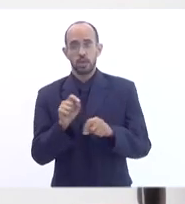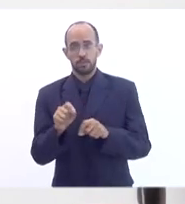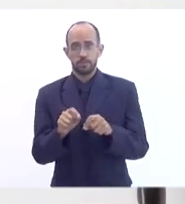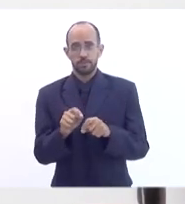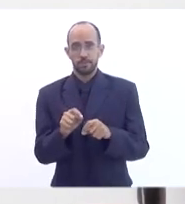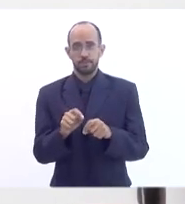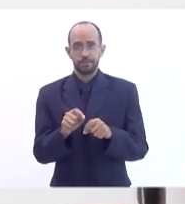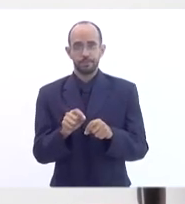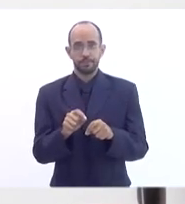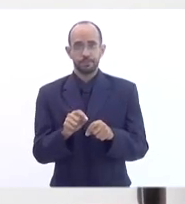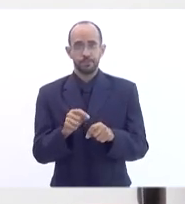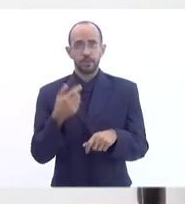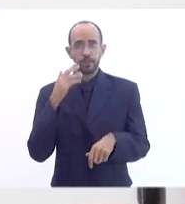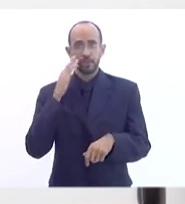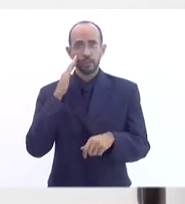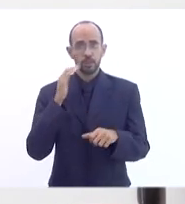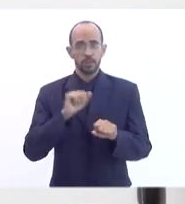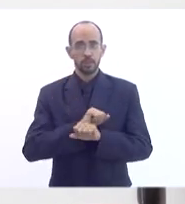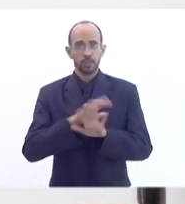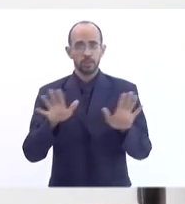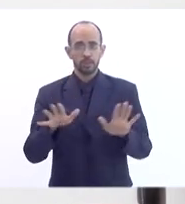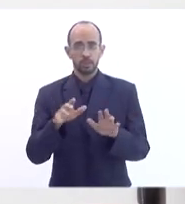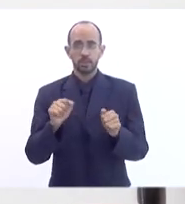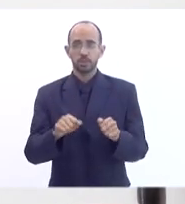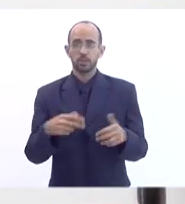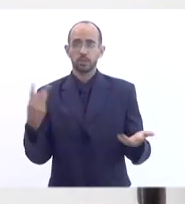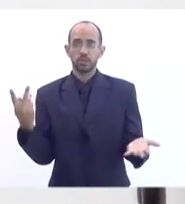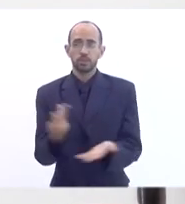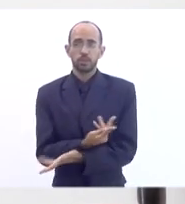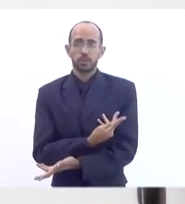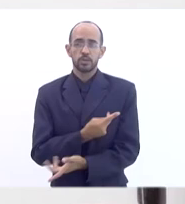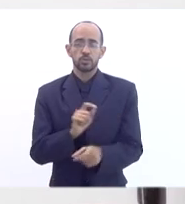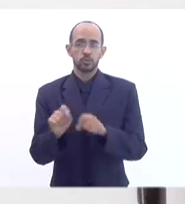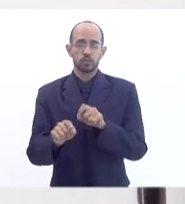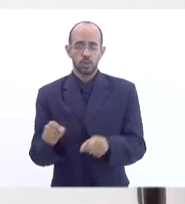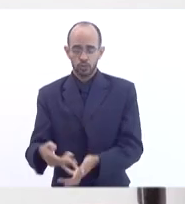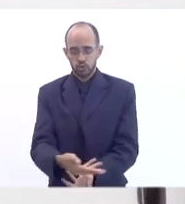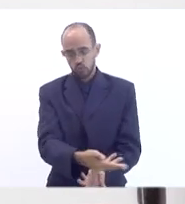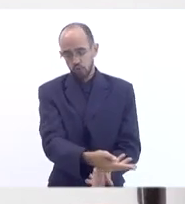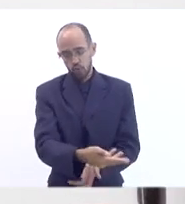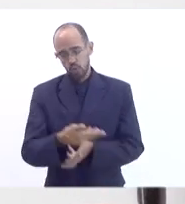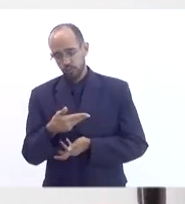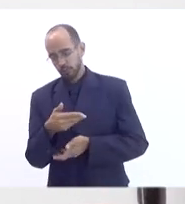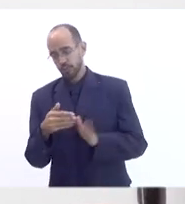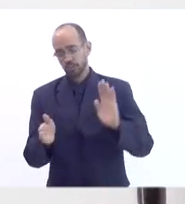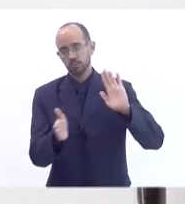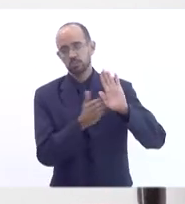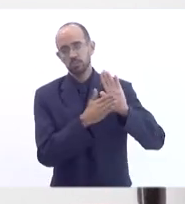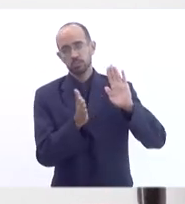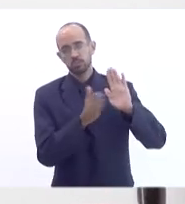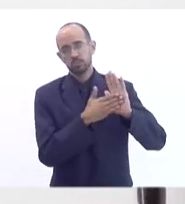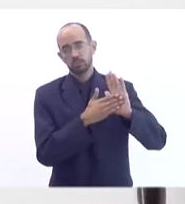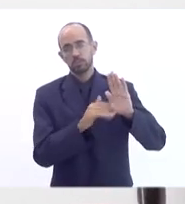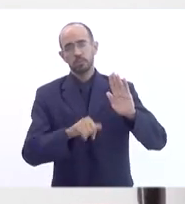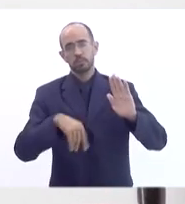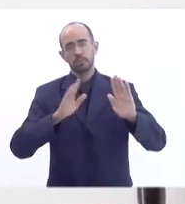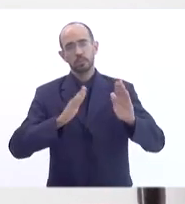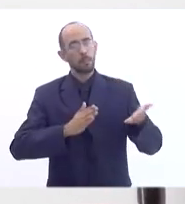já ao entendimento para que se chame esses candidatos frutos da idade